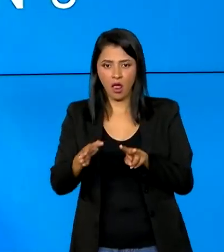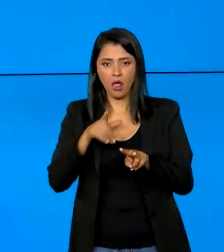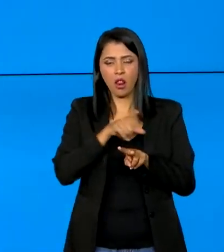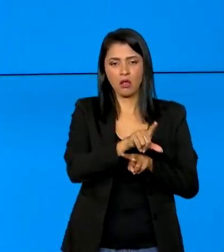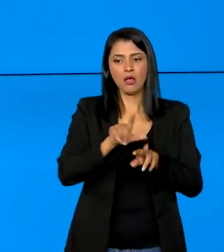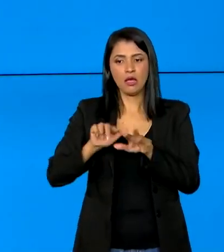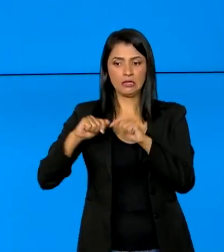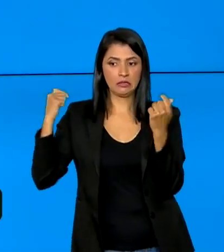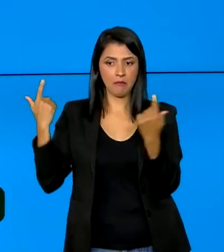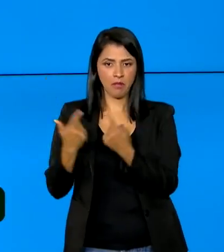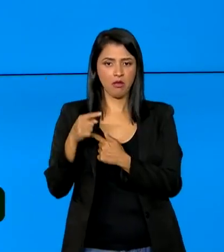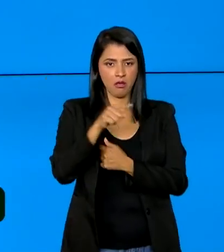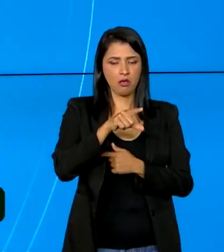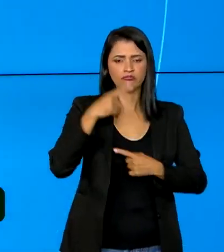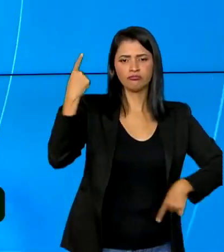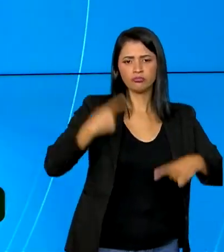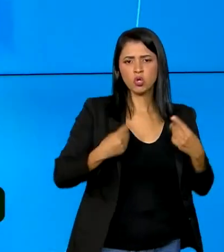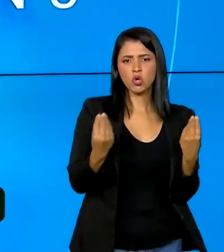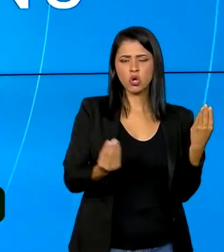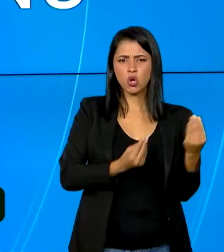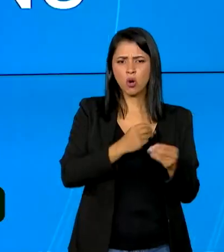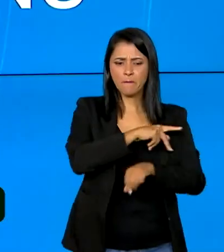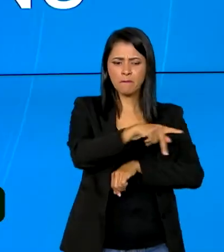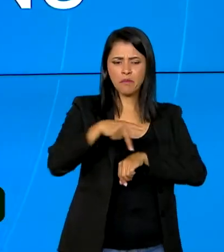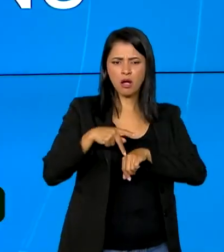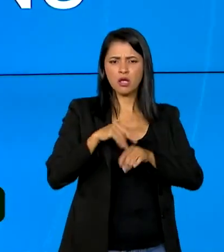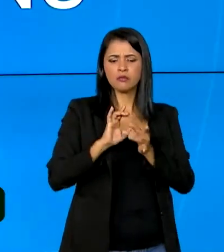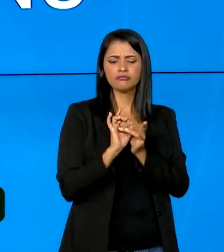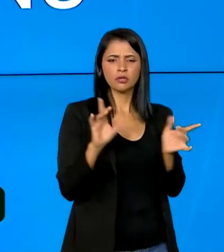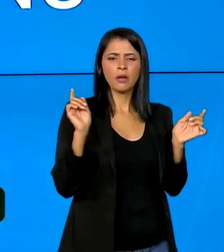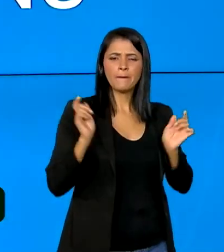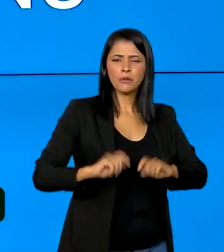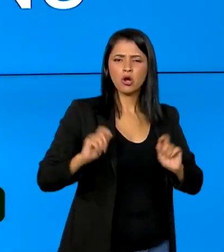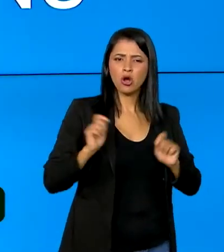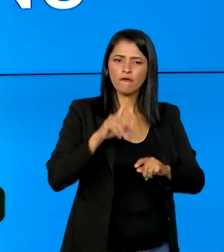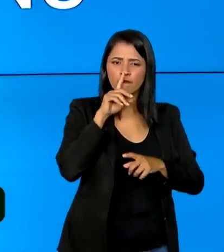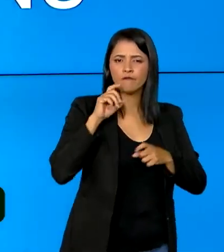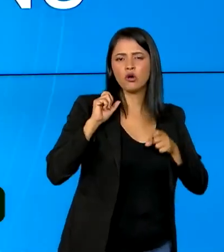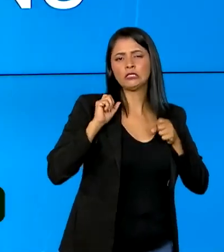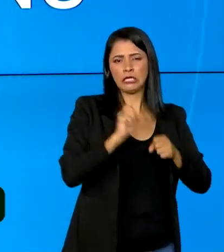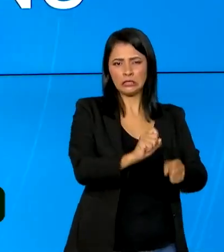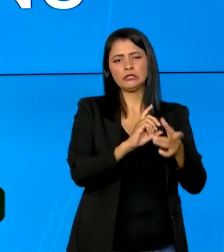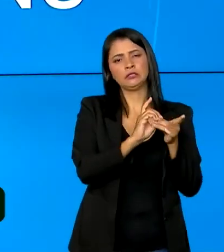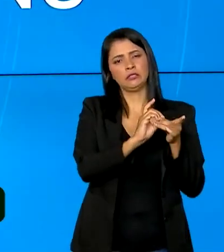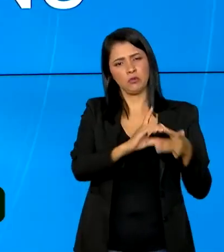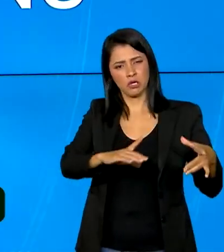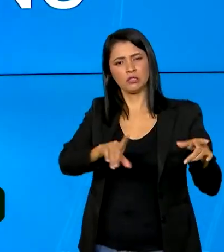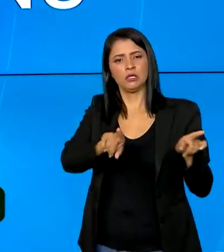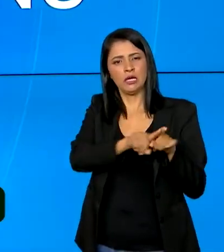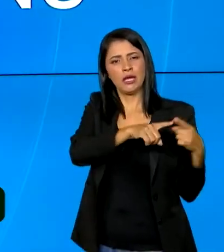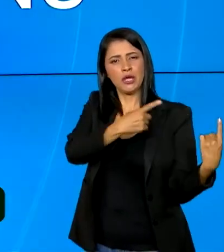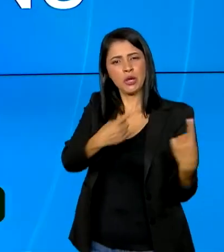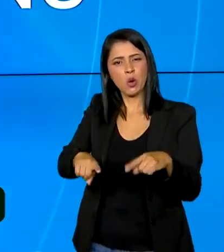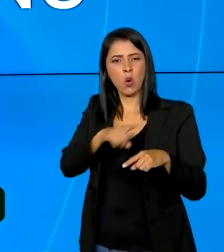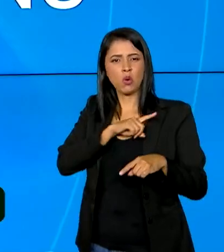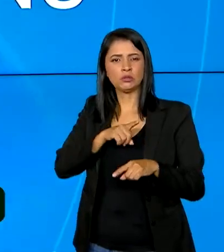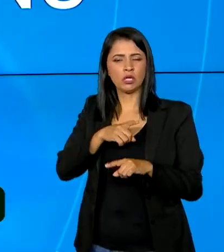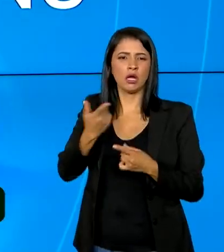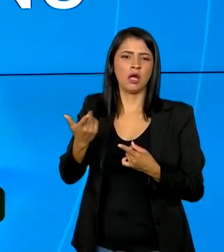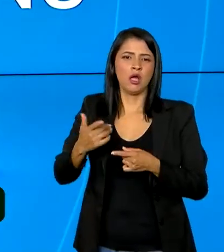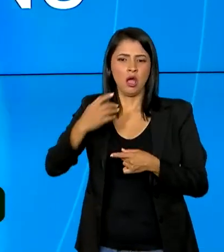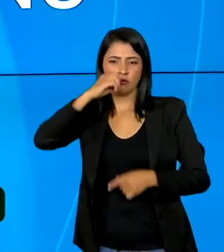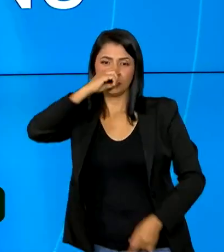escombros uma nova governança global. A vontade da maioria pode persuadir os que se apegam às expressões